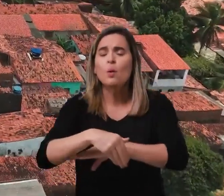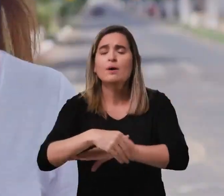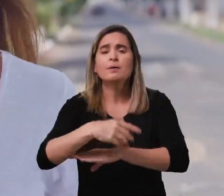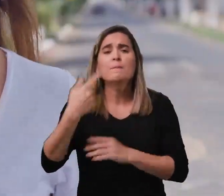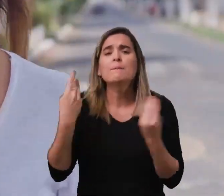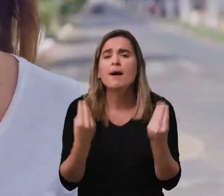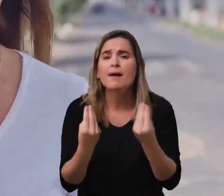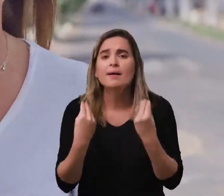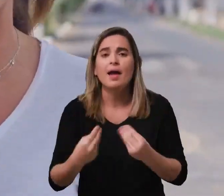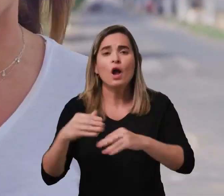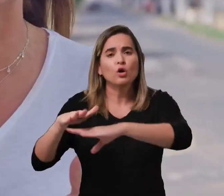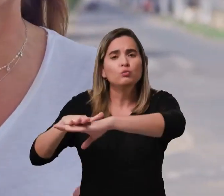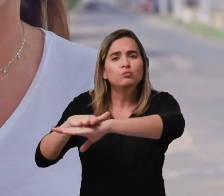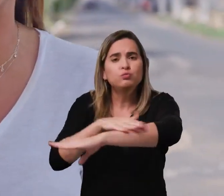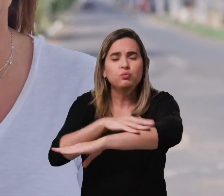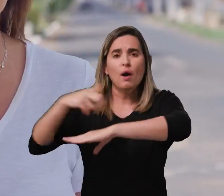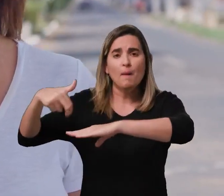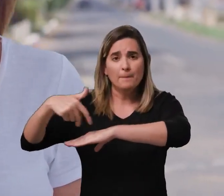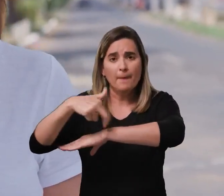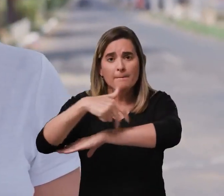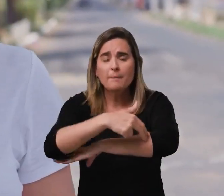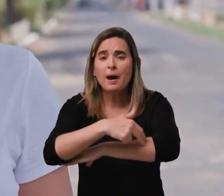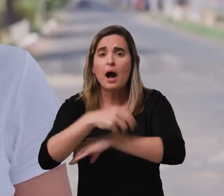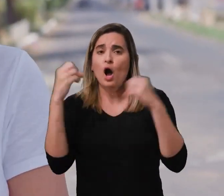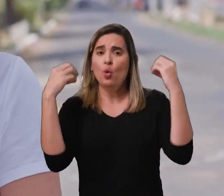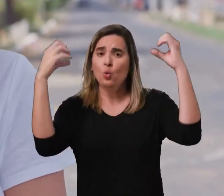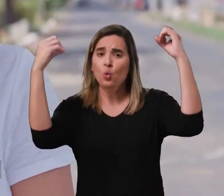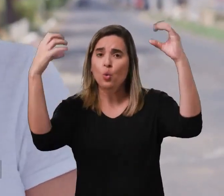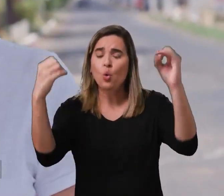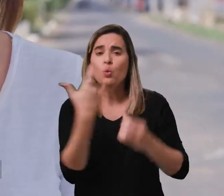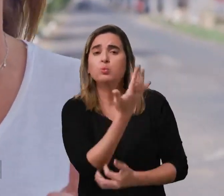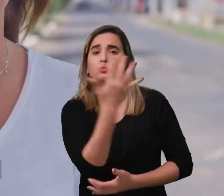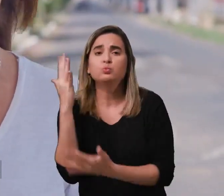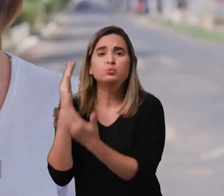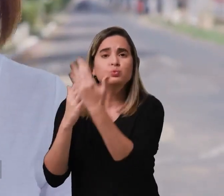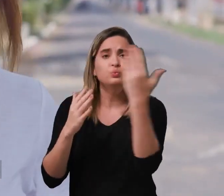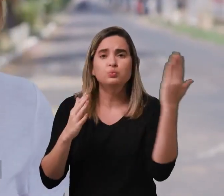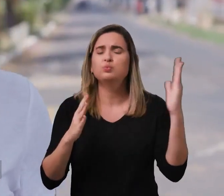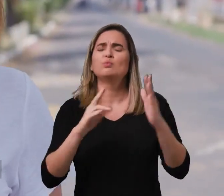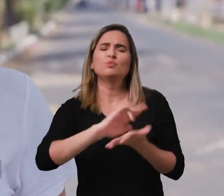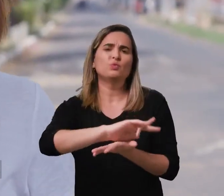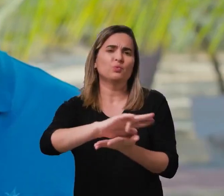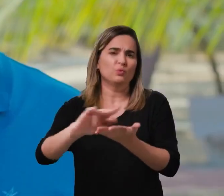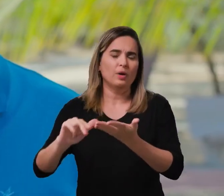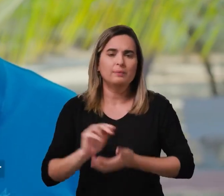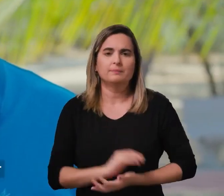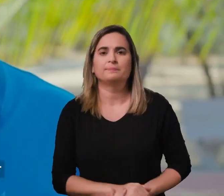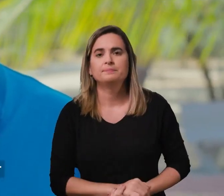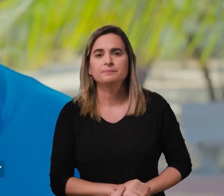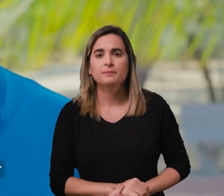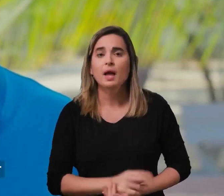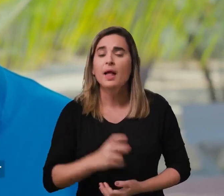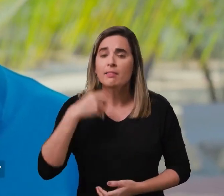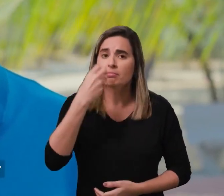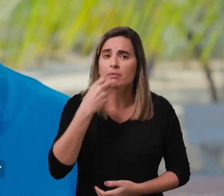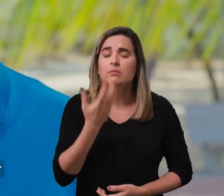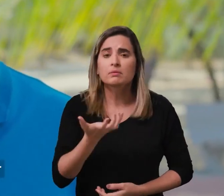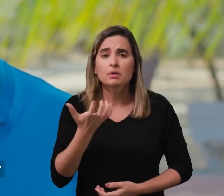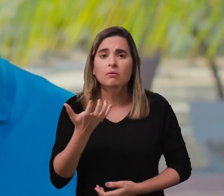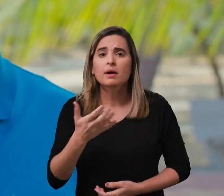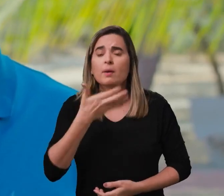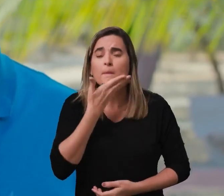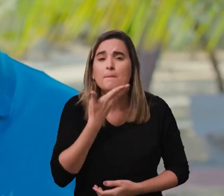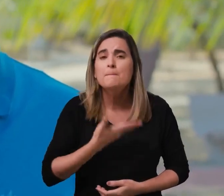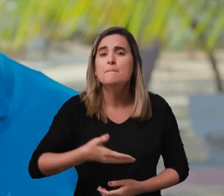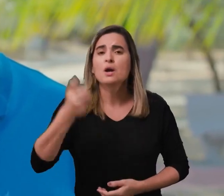Pompeia, com novas calçadas, iluminação em LED, paisagismo e pavimentação. A Natal que eu quero